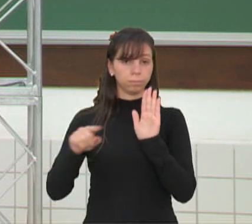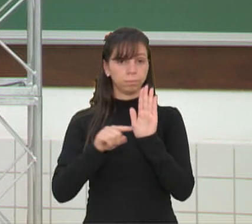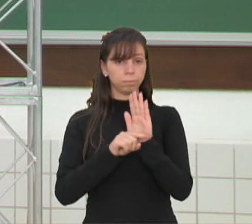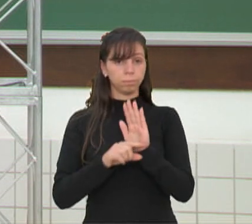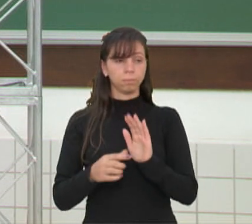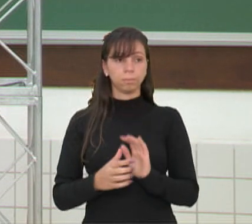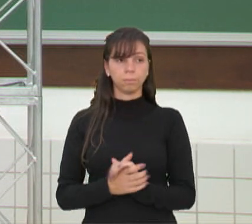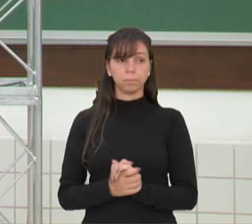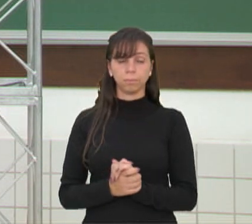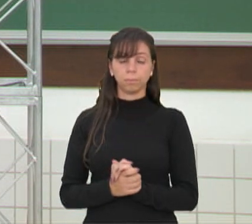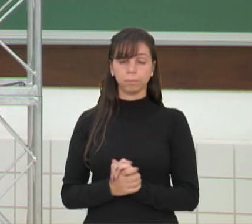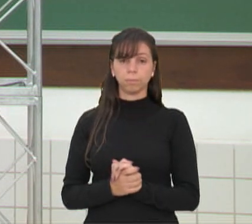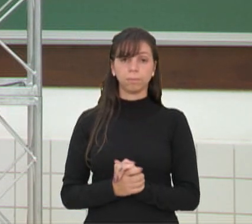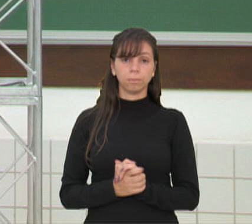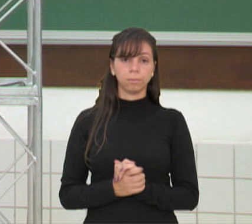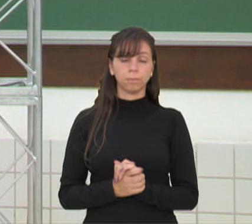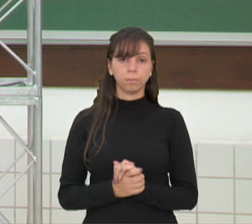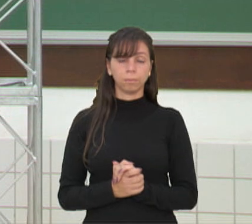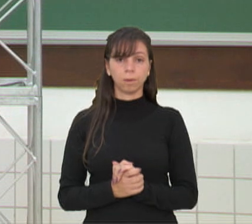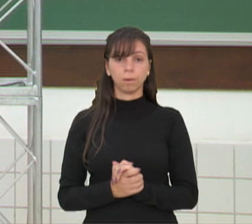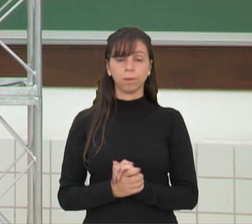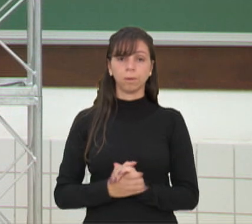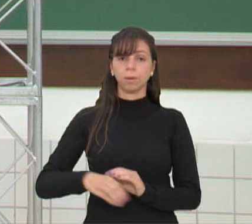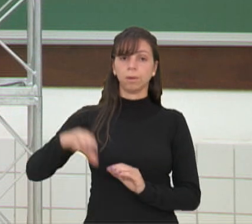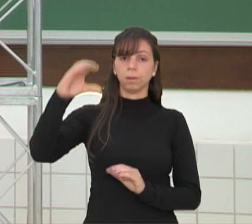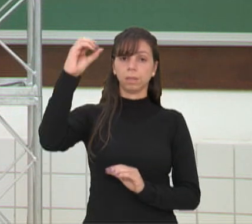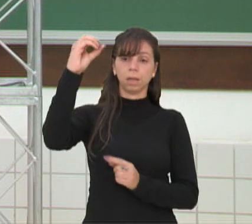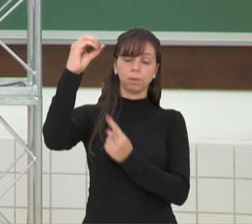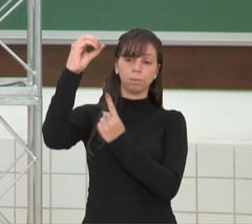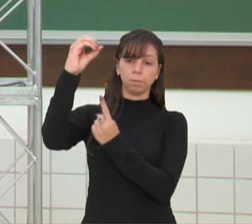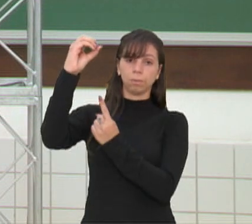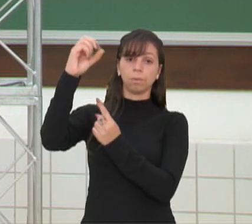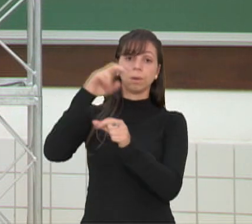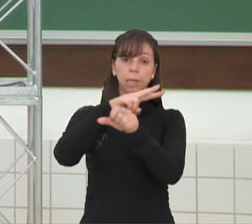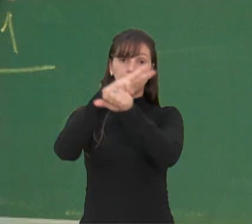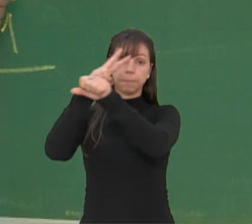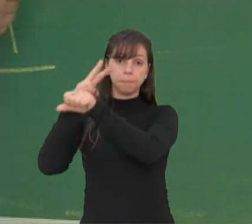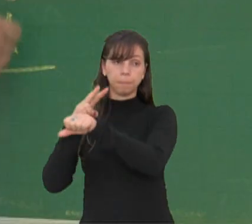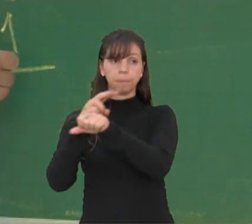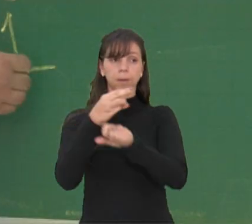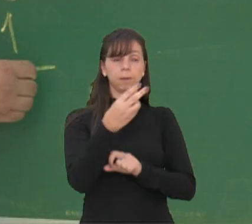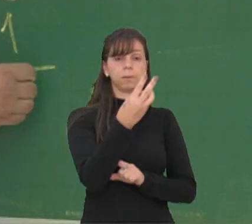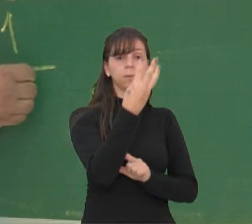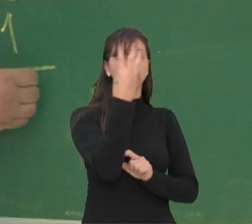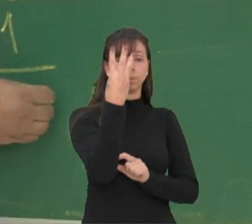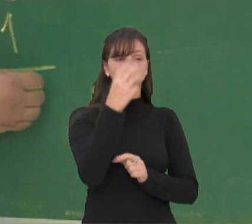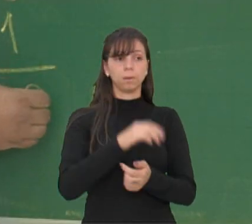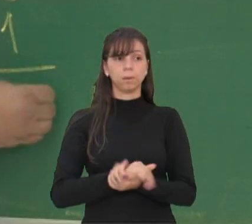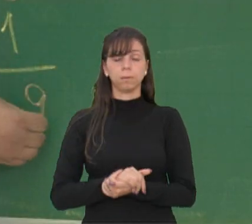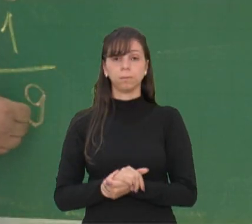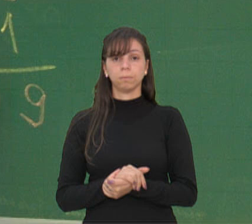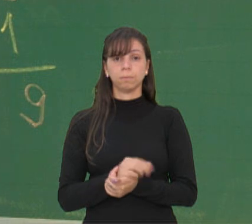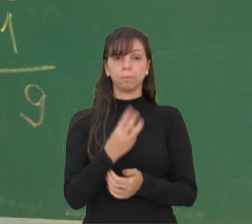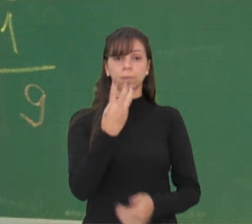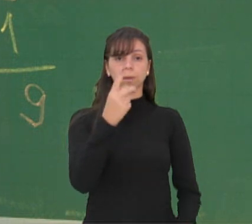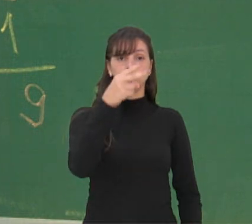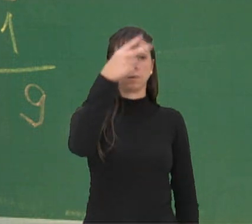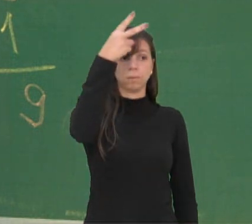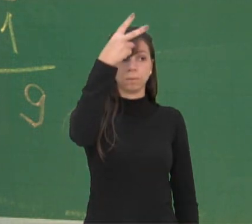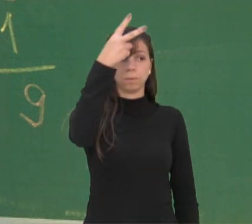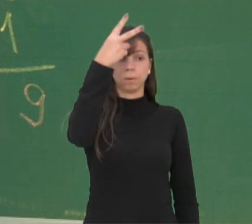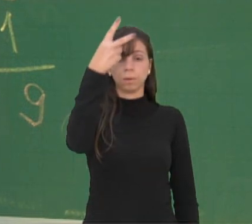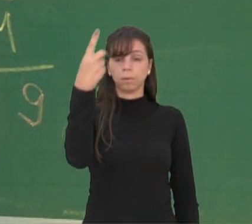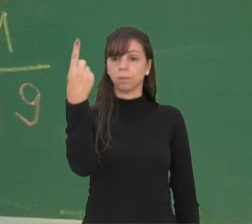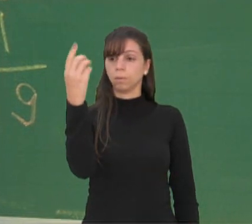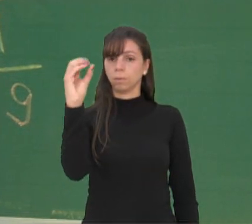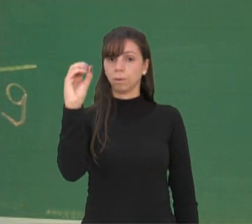Para tirar 1 do zero, eu preciso emprestar 1 daqui do 3. Então, fica 2. 10 menos 1, 9. Para